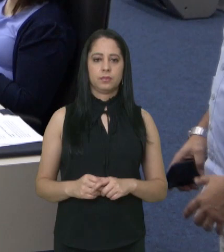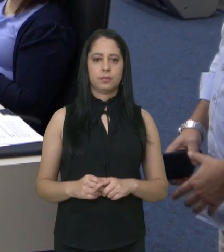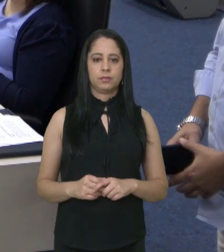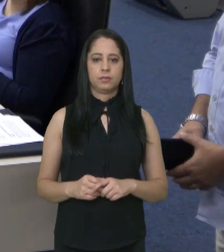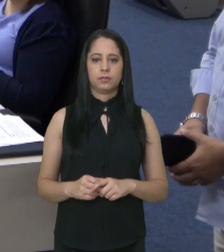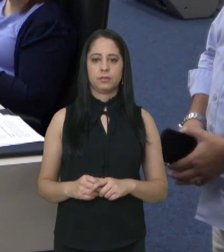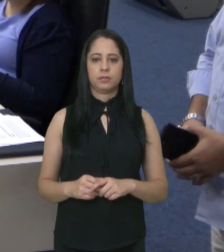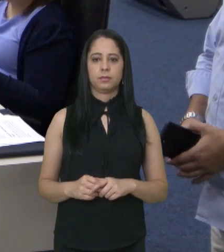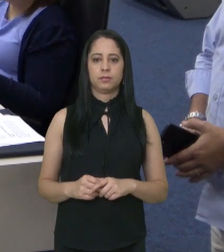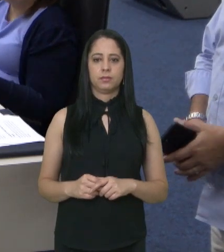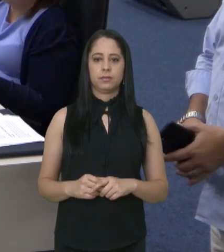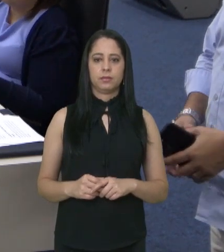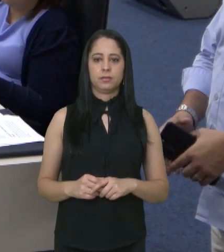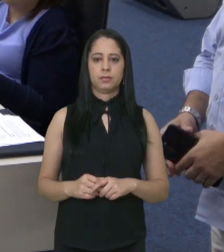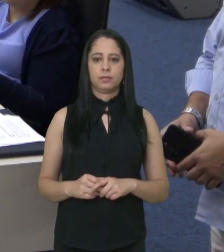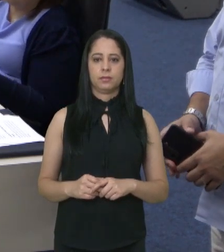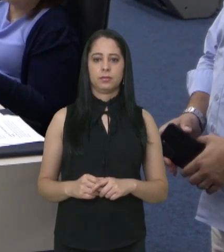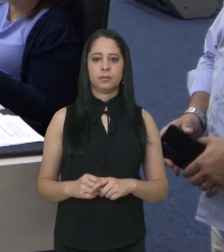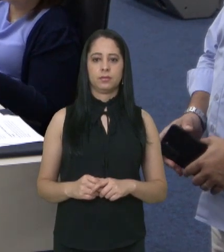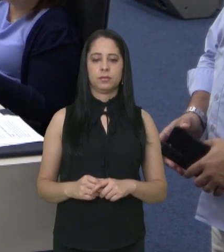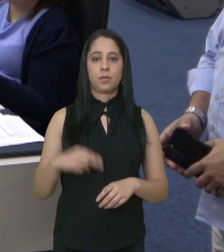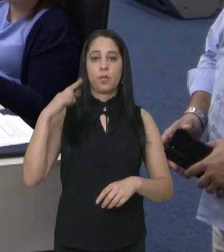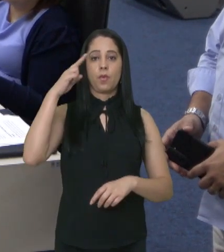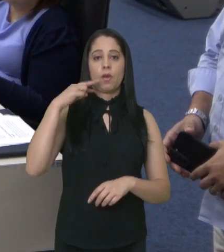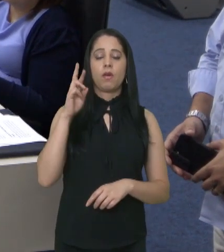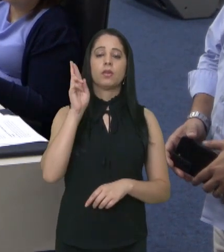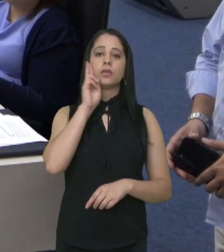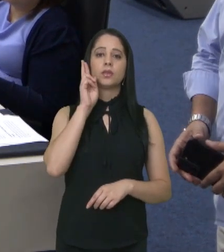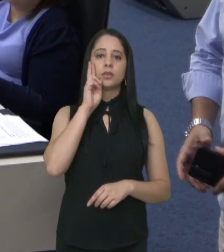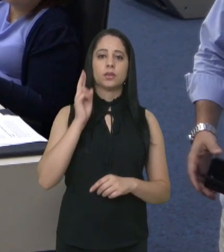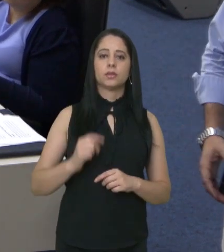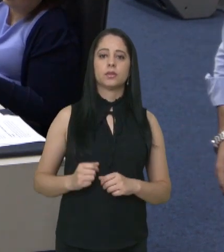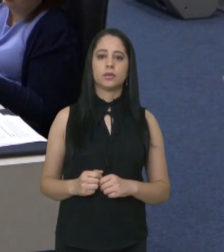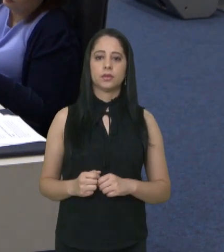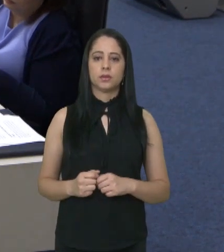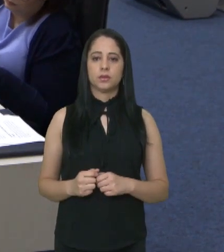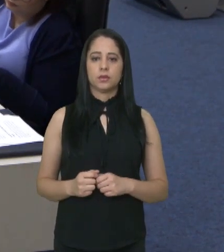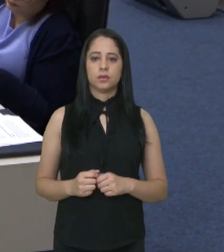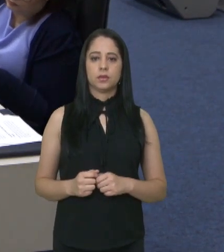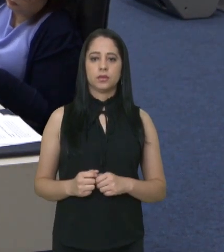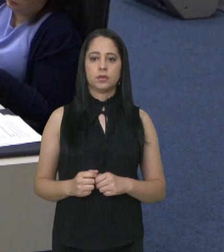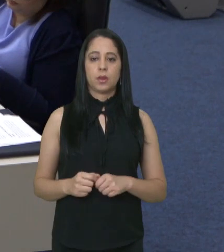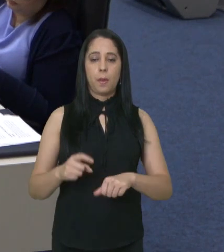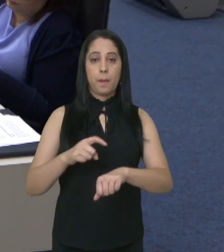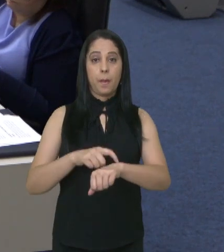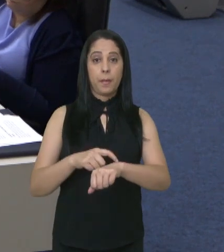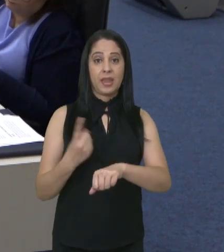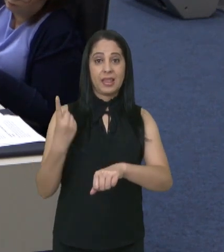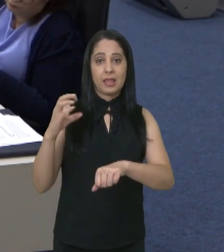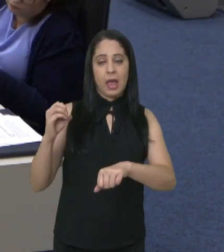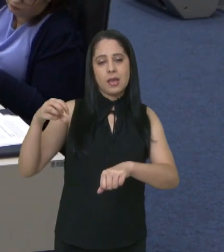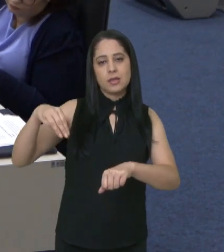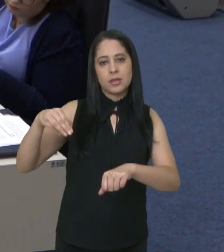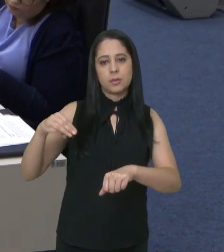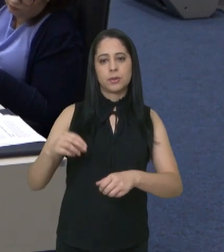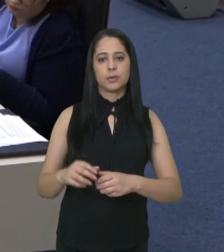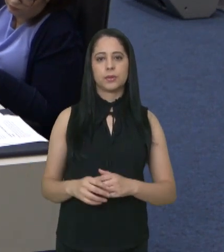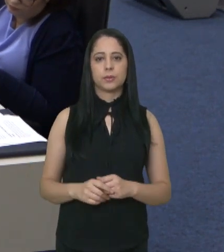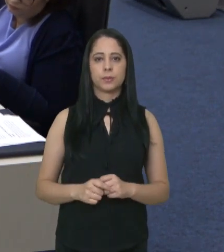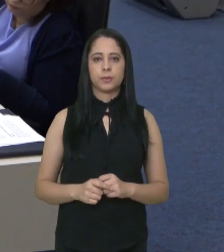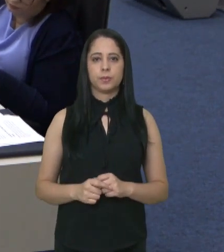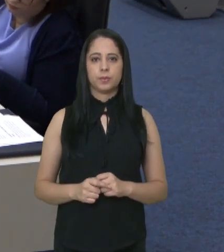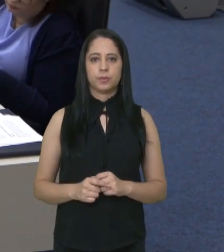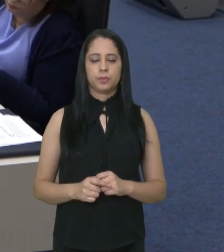Próximo vereador Renato Santiago, com um tempo de 10